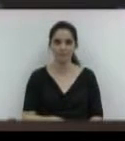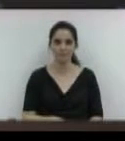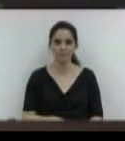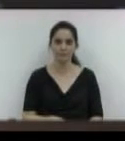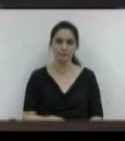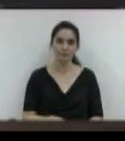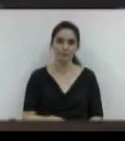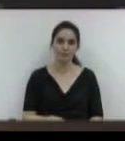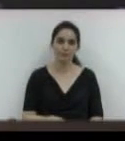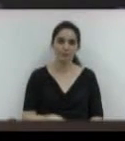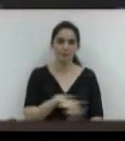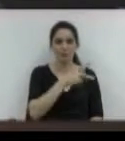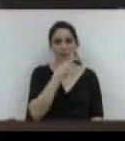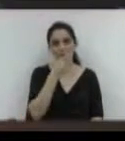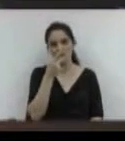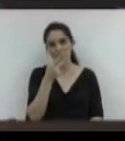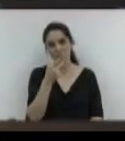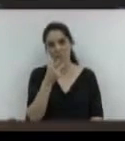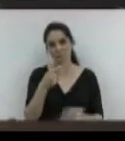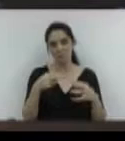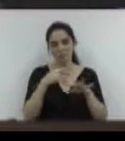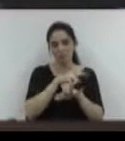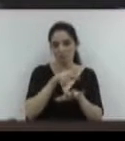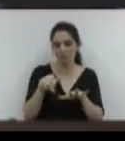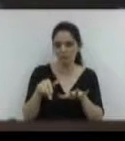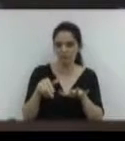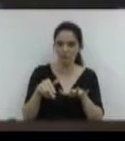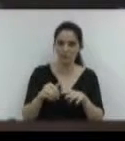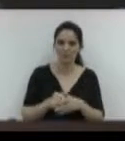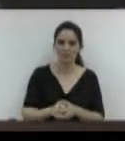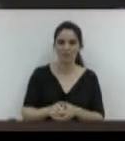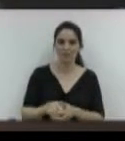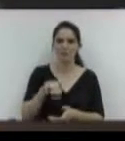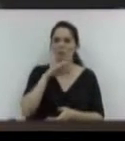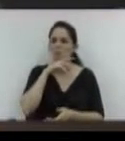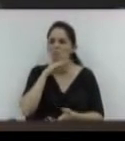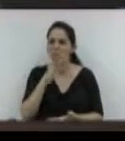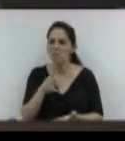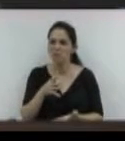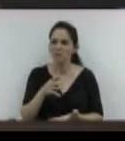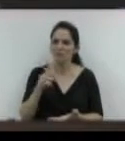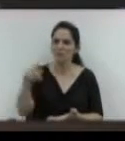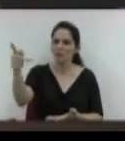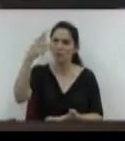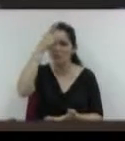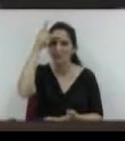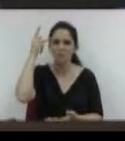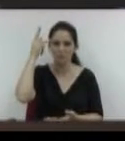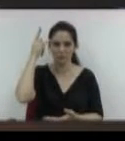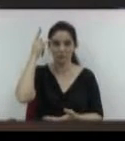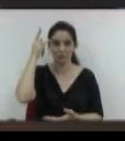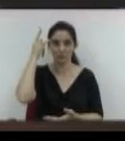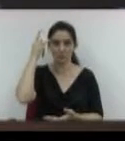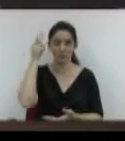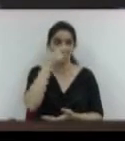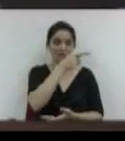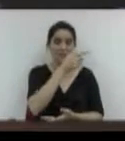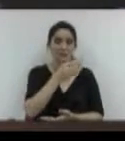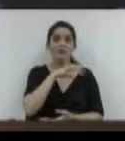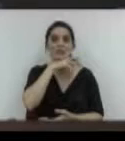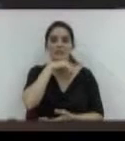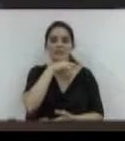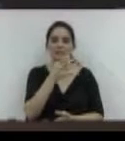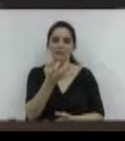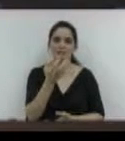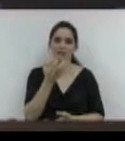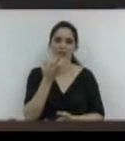cunho depreciativo e de coação, dando a entender que o investigado pretendia nitidamente retaliar